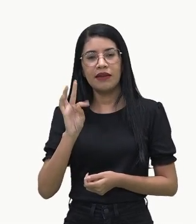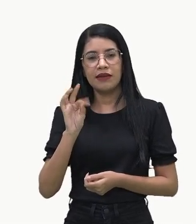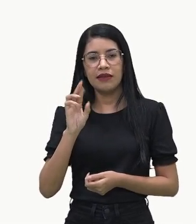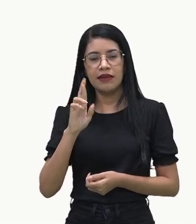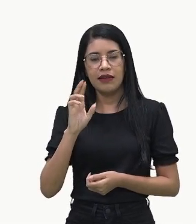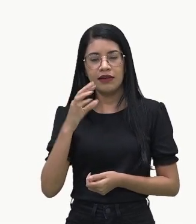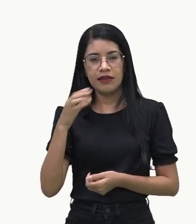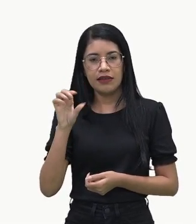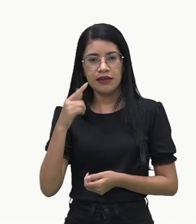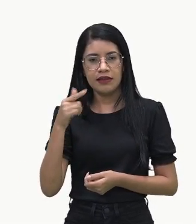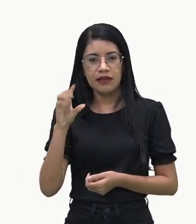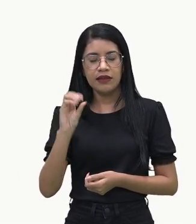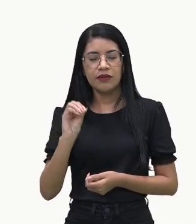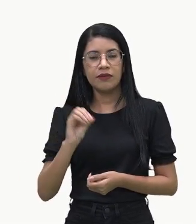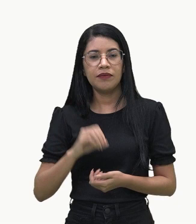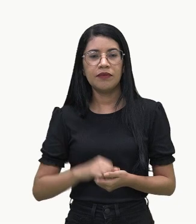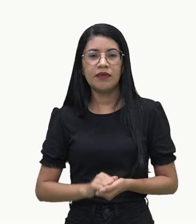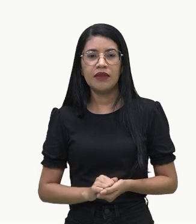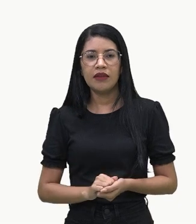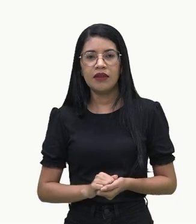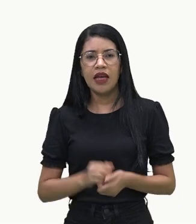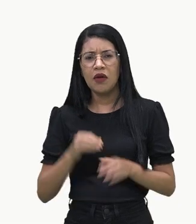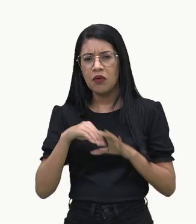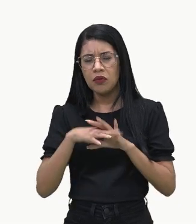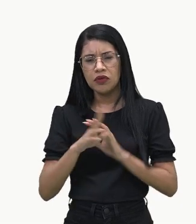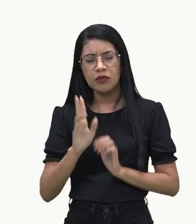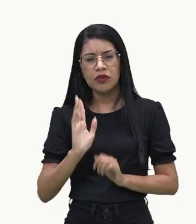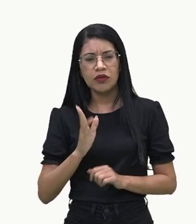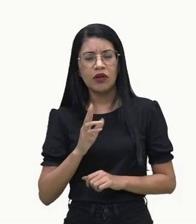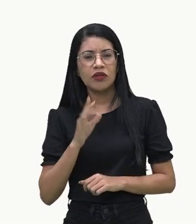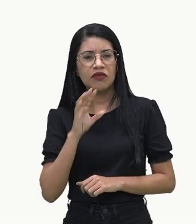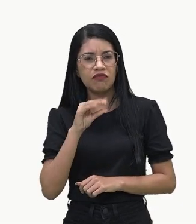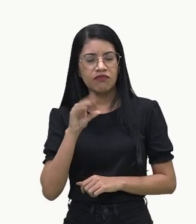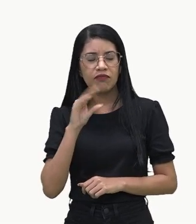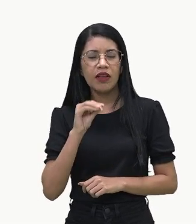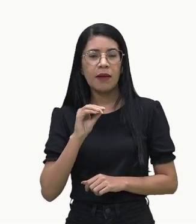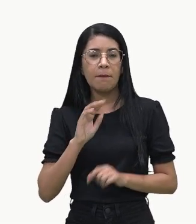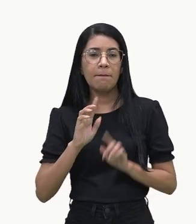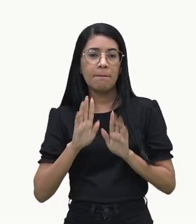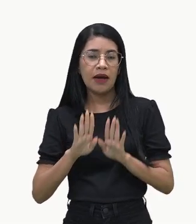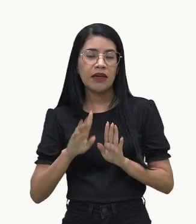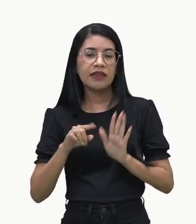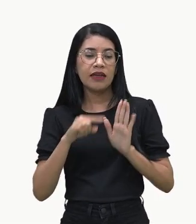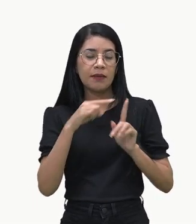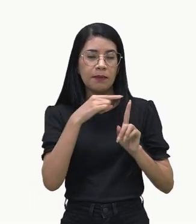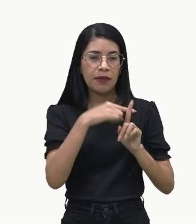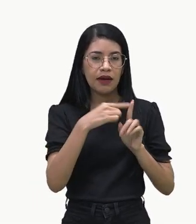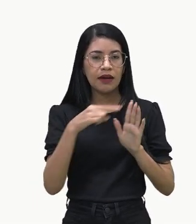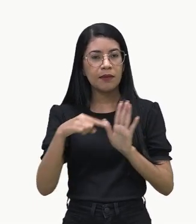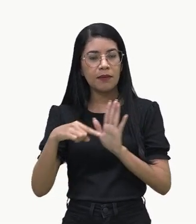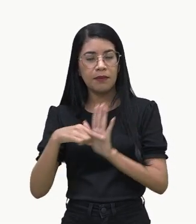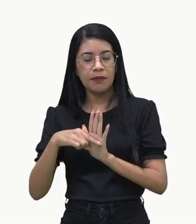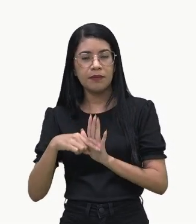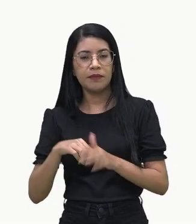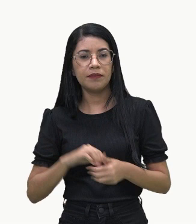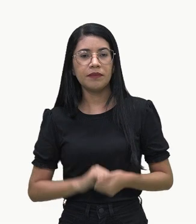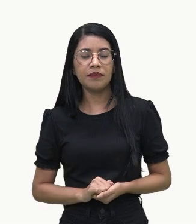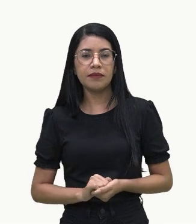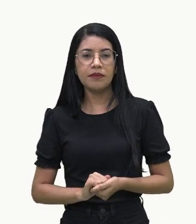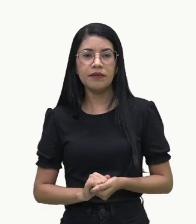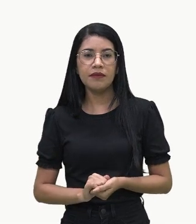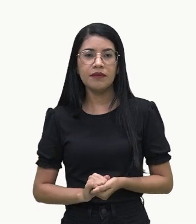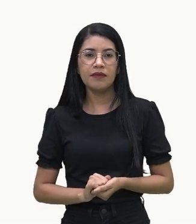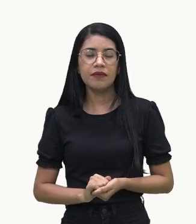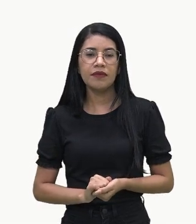estar falando conta de menos, conta de mais, não é. É adição e subtração, ok? E para ir firmar